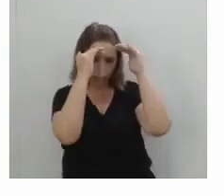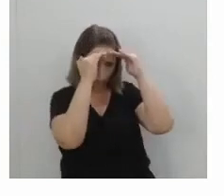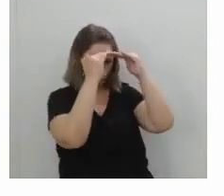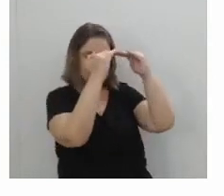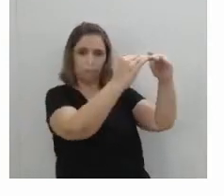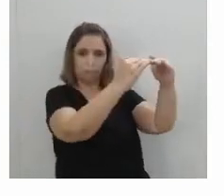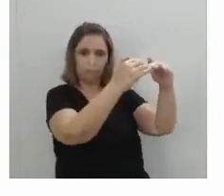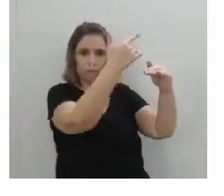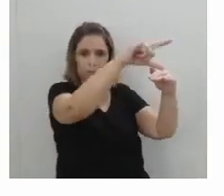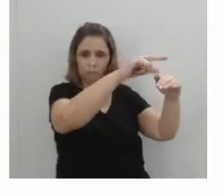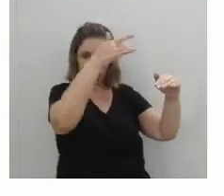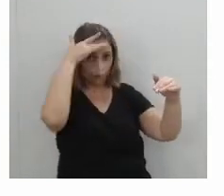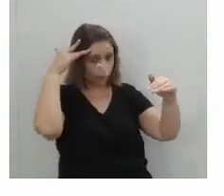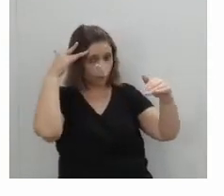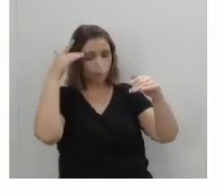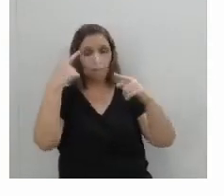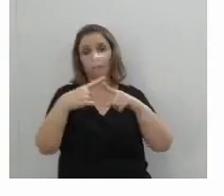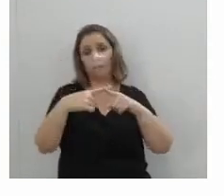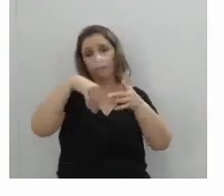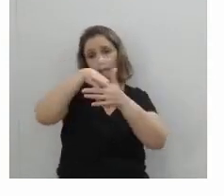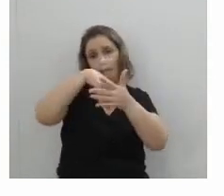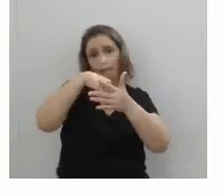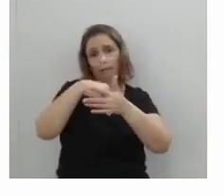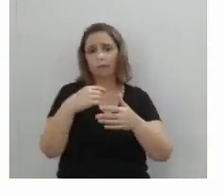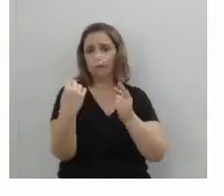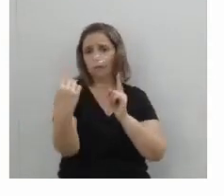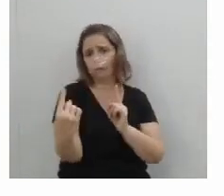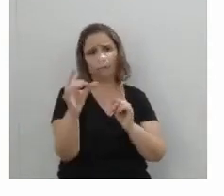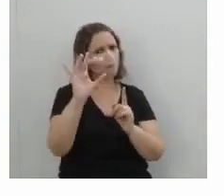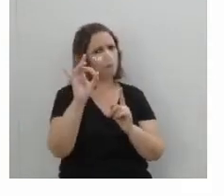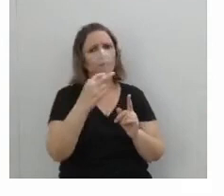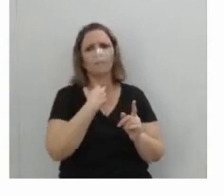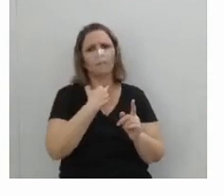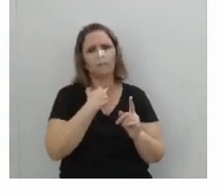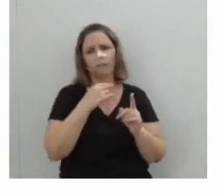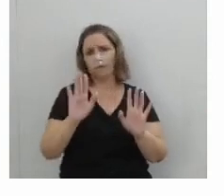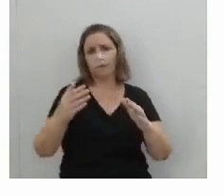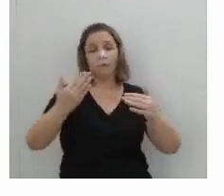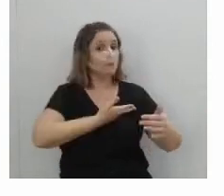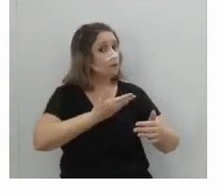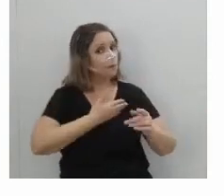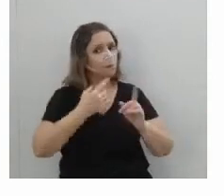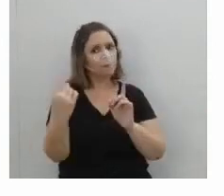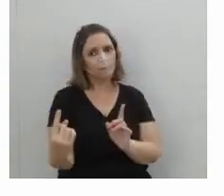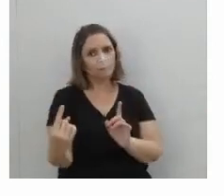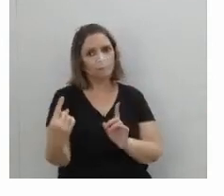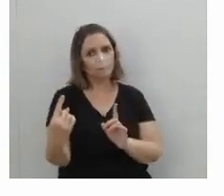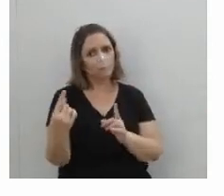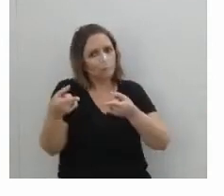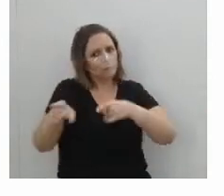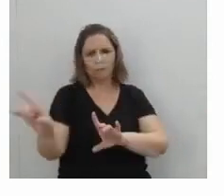ao adversário, pois, quando se joga, joga com alguém e não contra alguém. A competição,